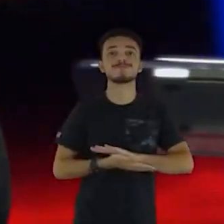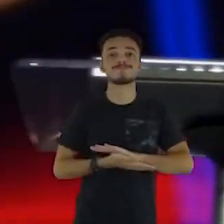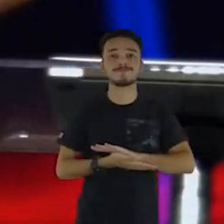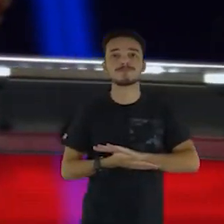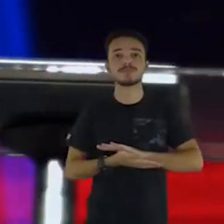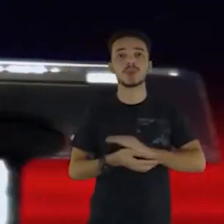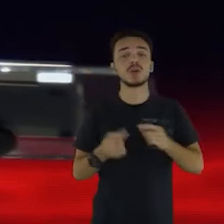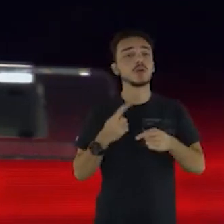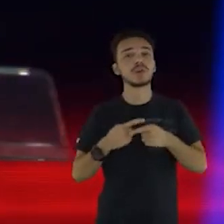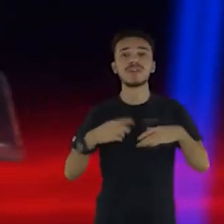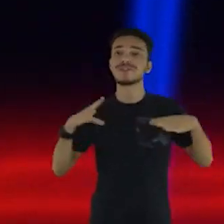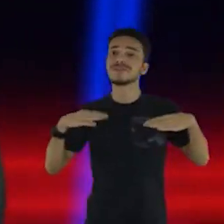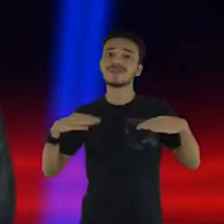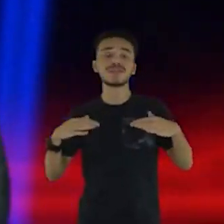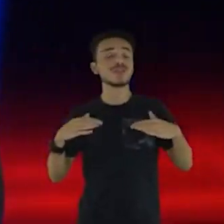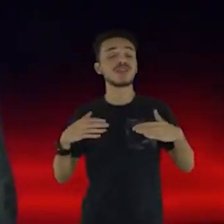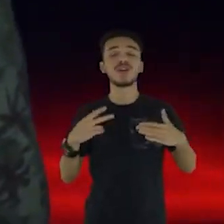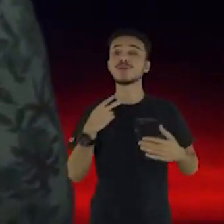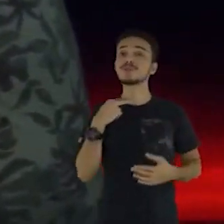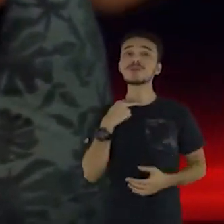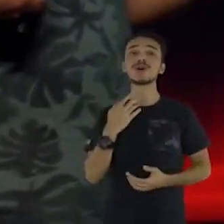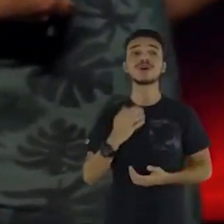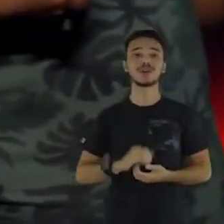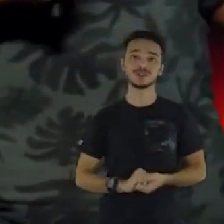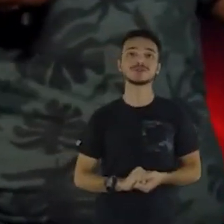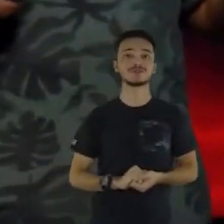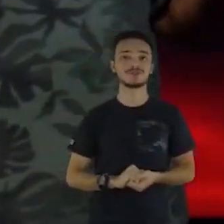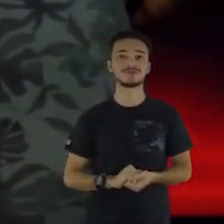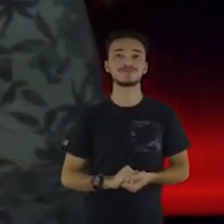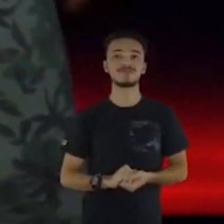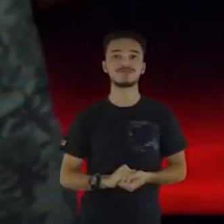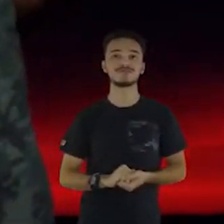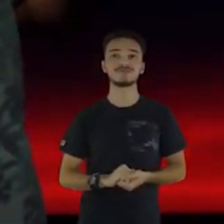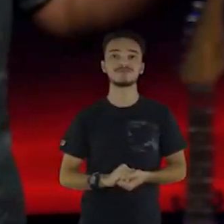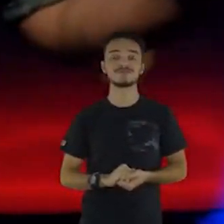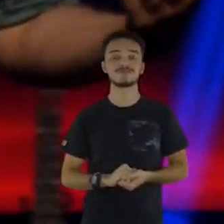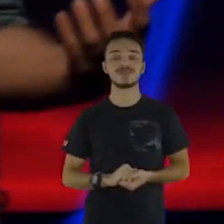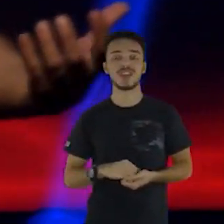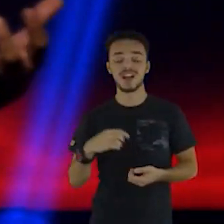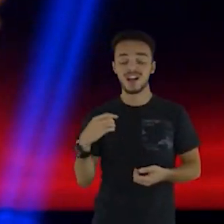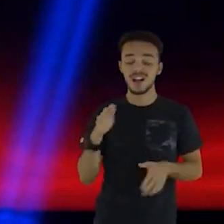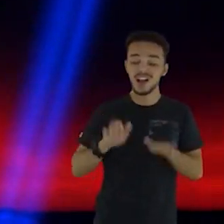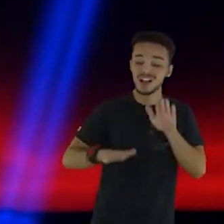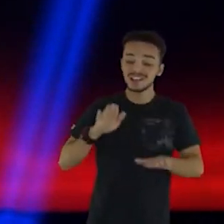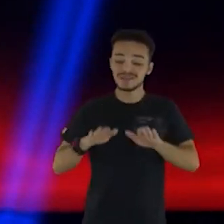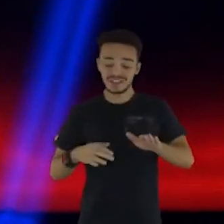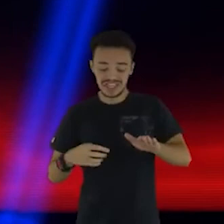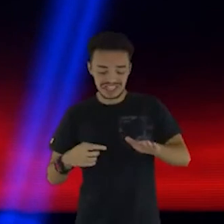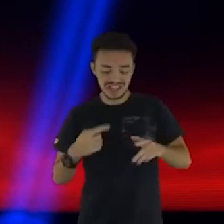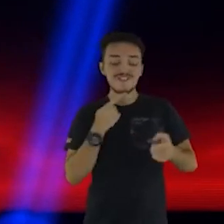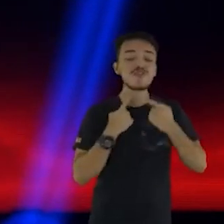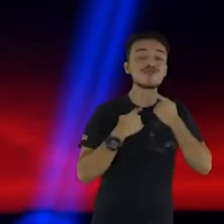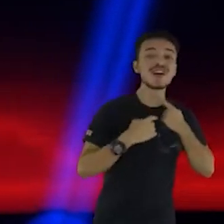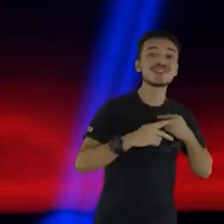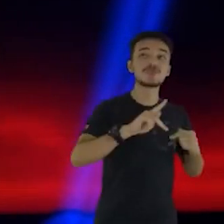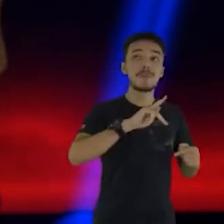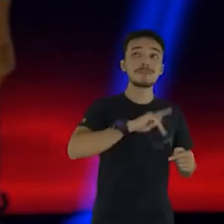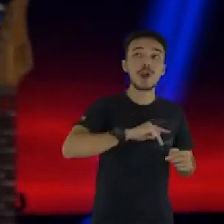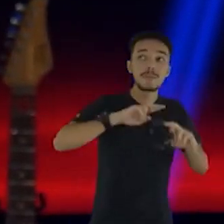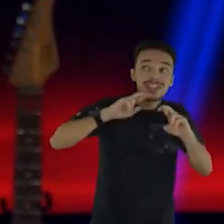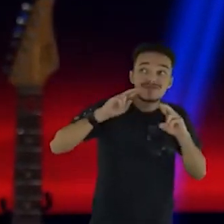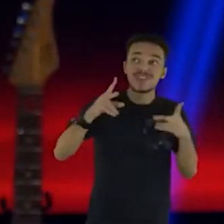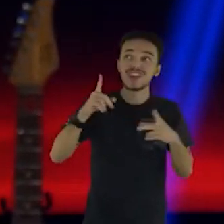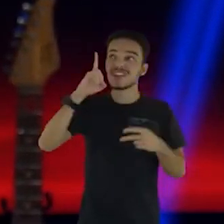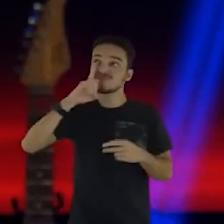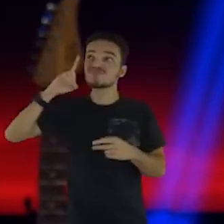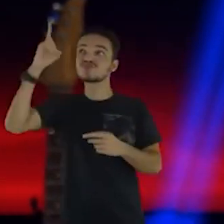ser esticado por Ti, Senhor, vai muitas vezes contra o que o nosso eu quer. Mas não